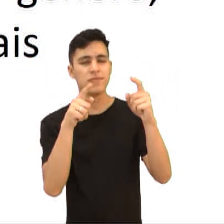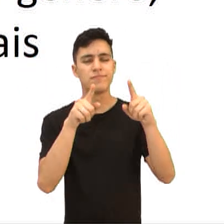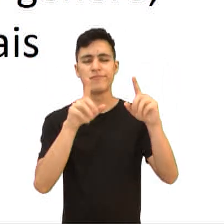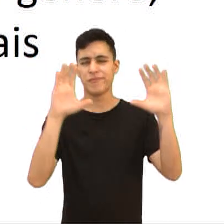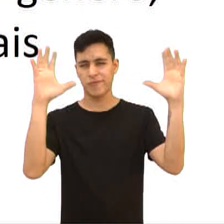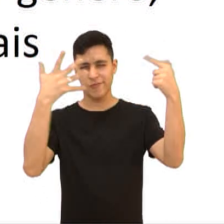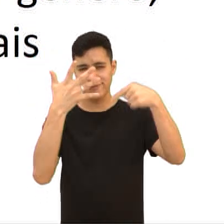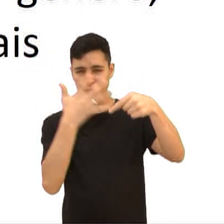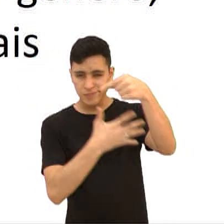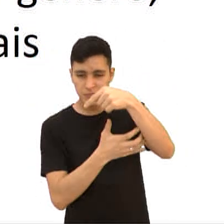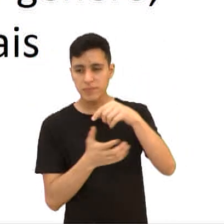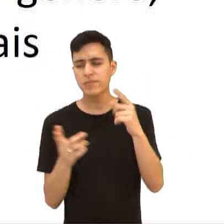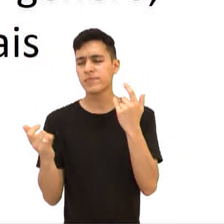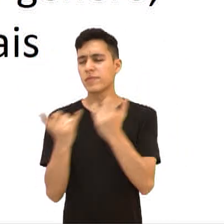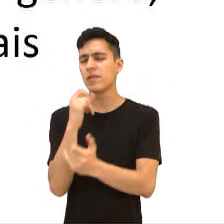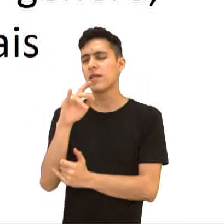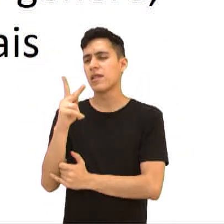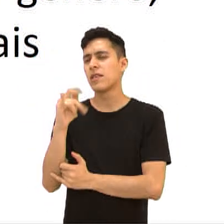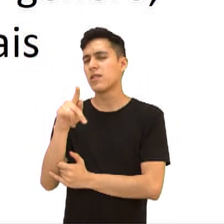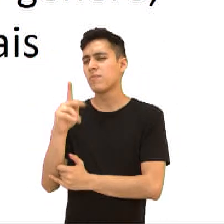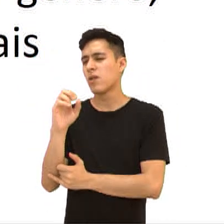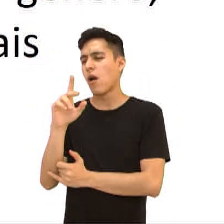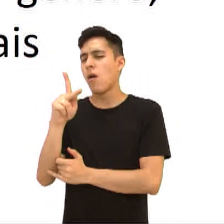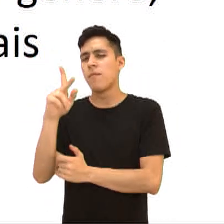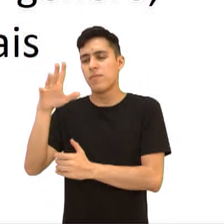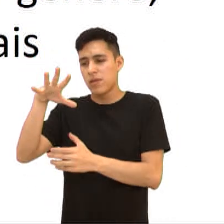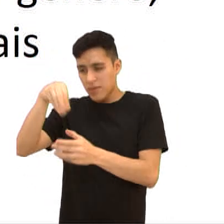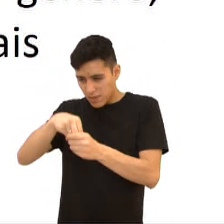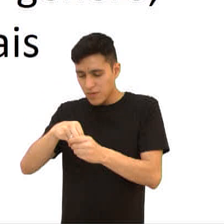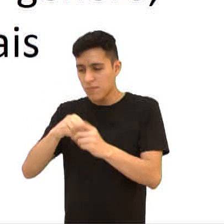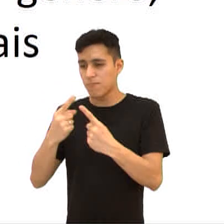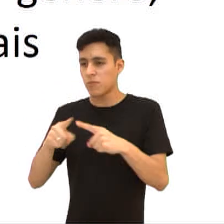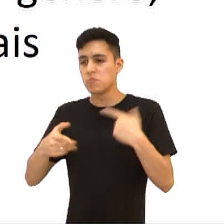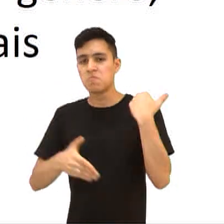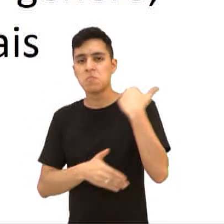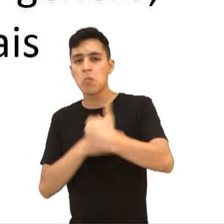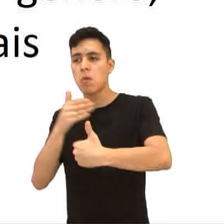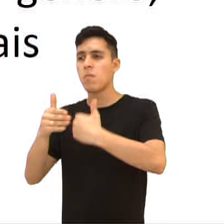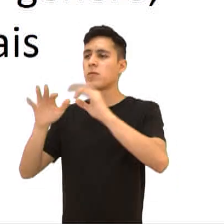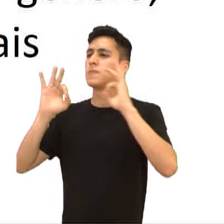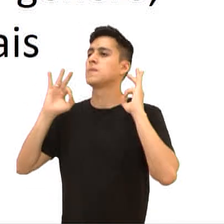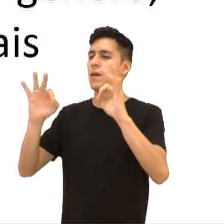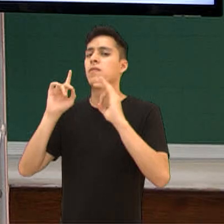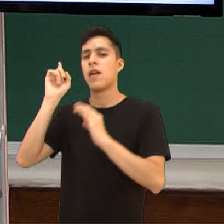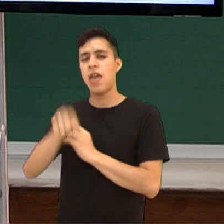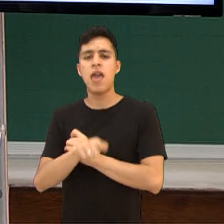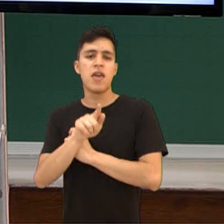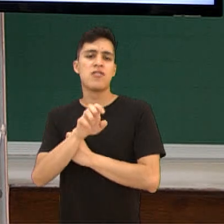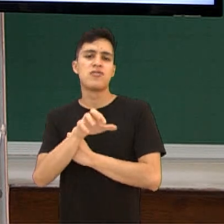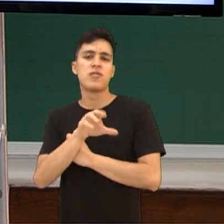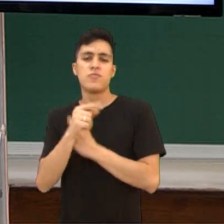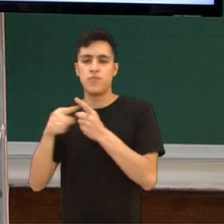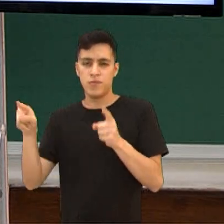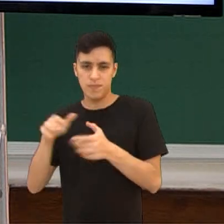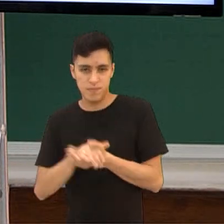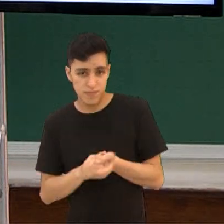hop acabou ganhando conotação de gênero musical ao passar do tempo. Então, lembra da história da